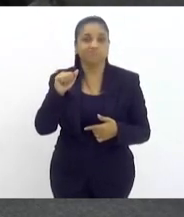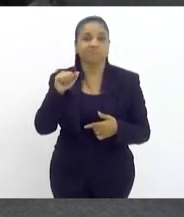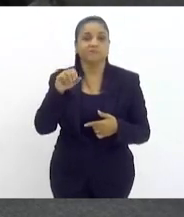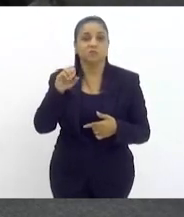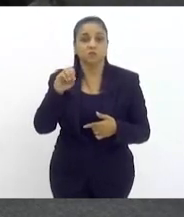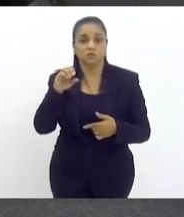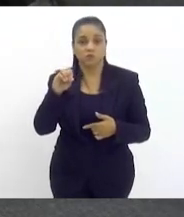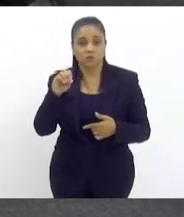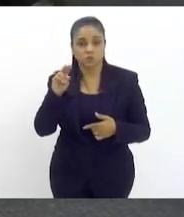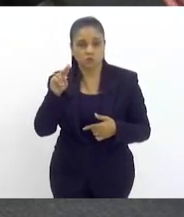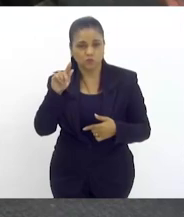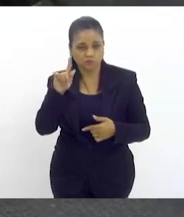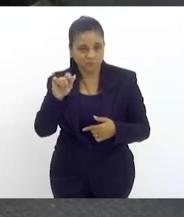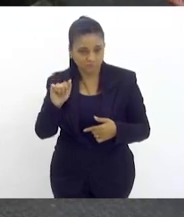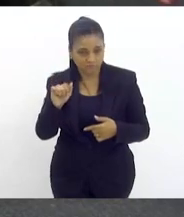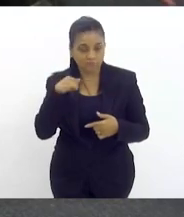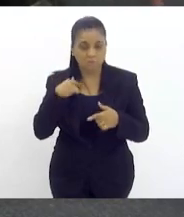essa